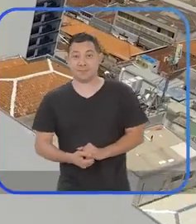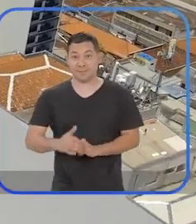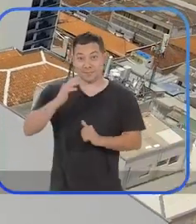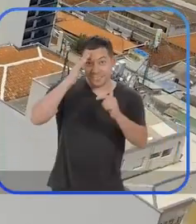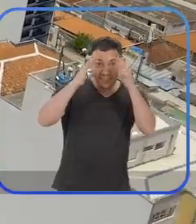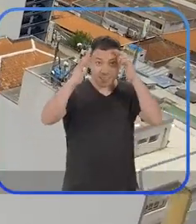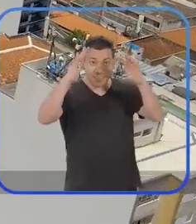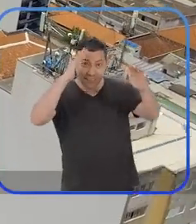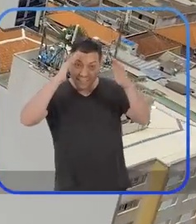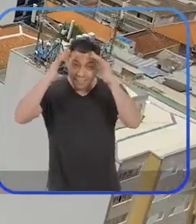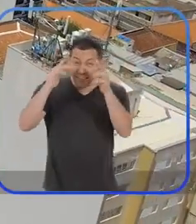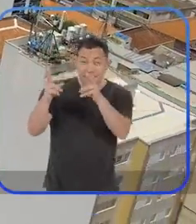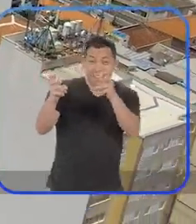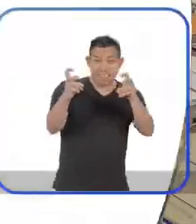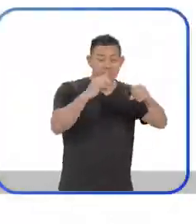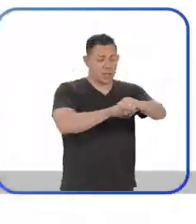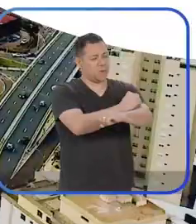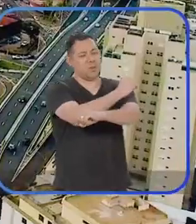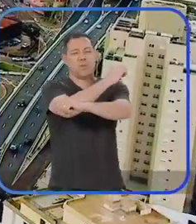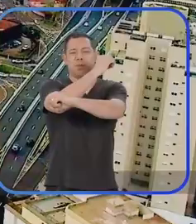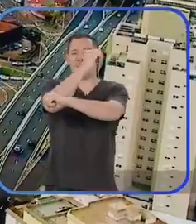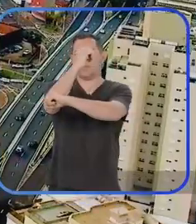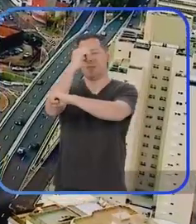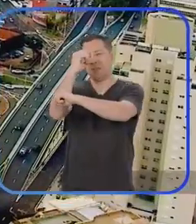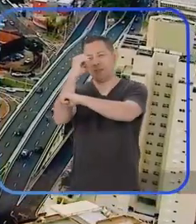Basta olhar para o lado, ao longe ou no